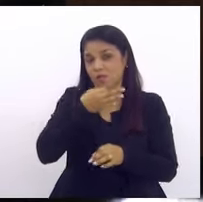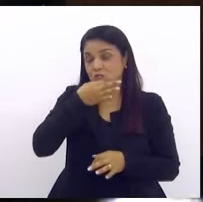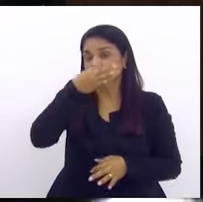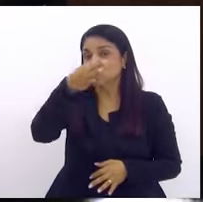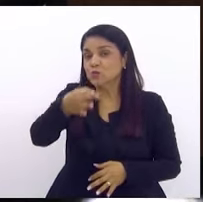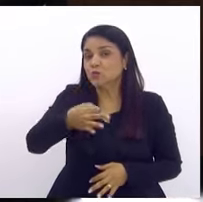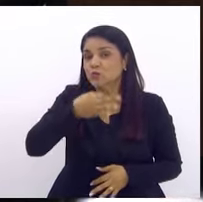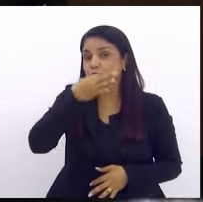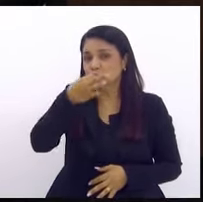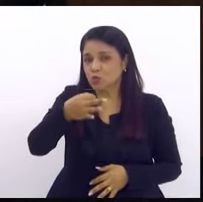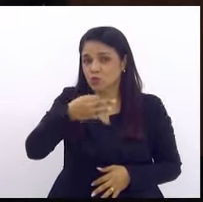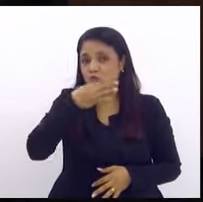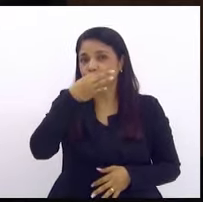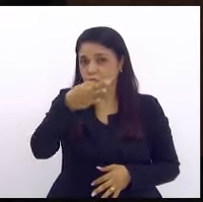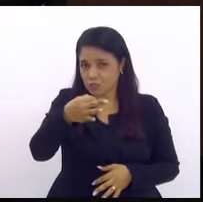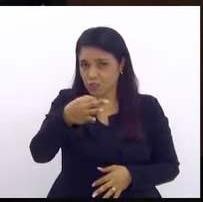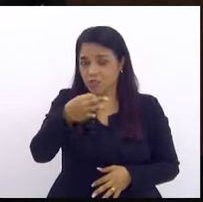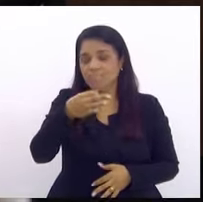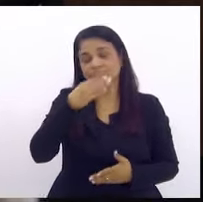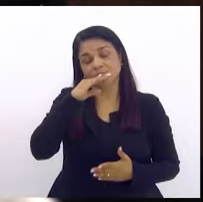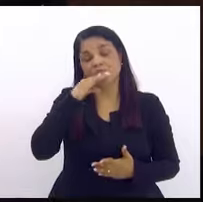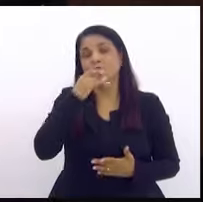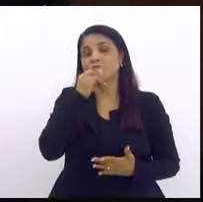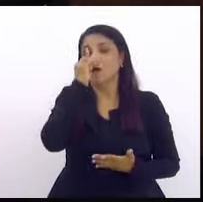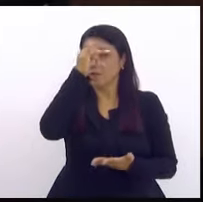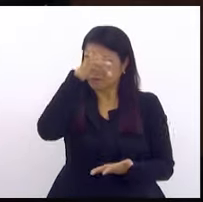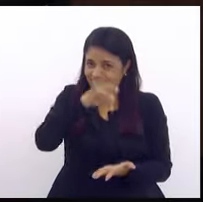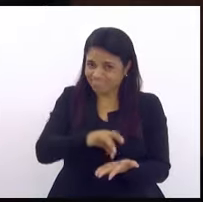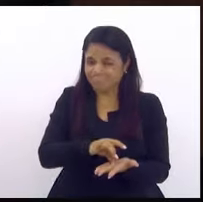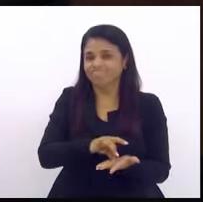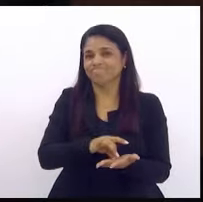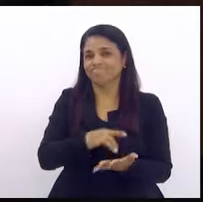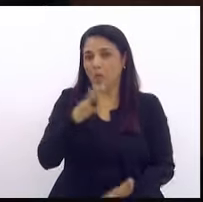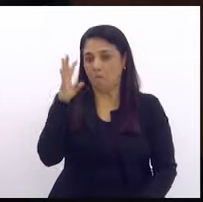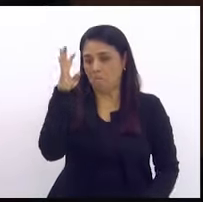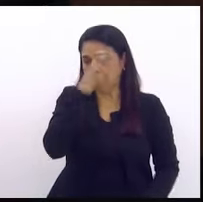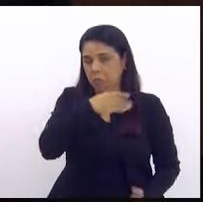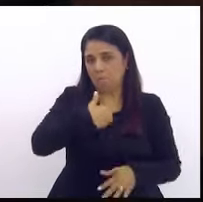Vossa Excelência, mas confessando aqui que a cochilada